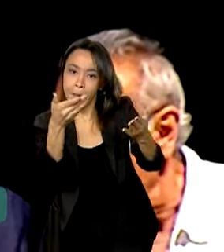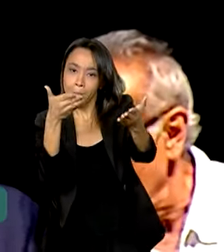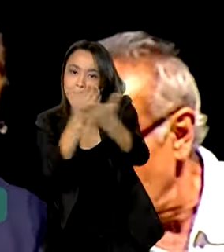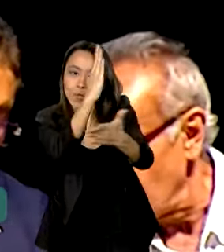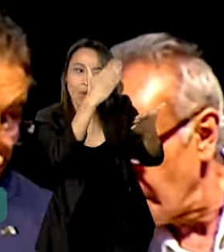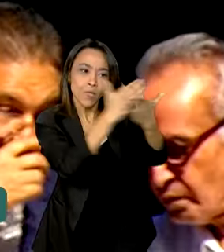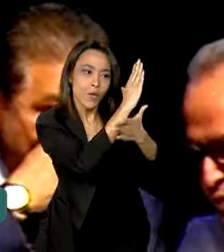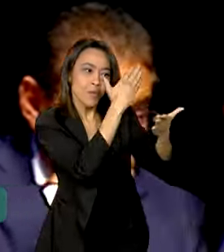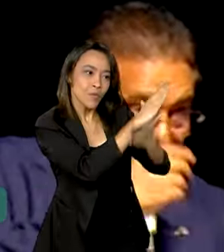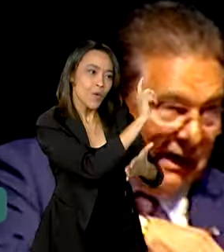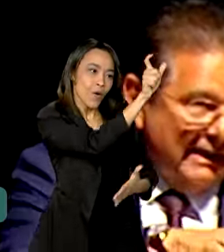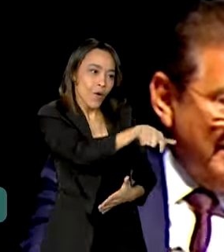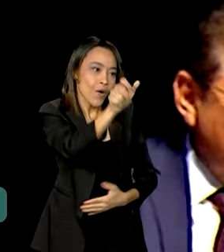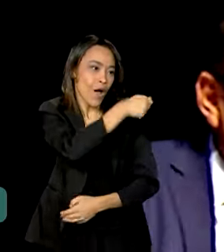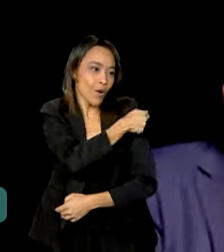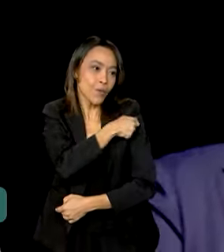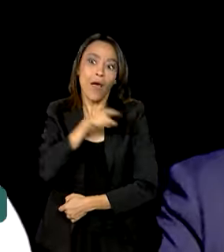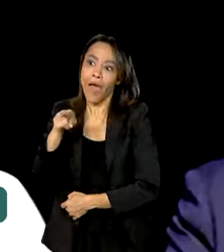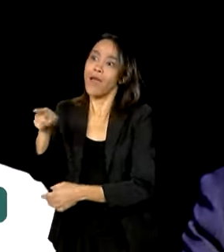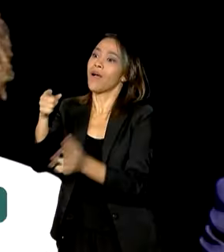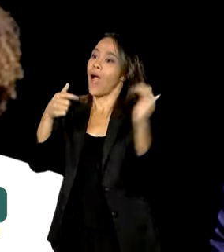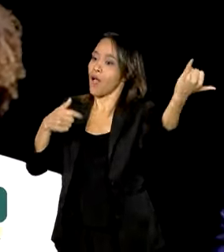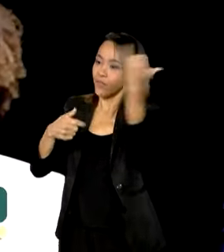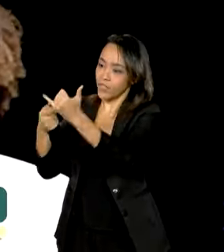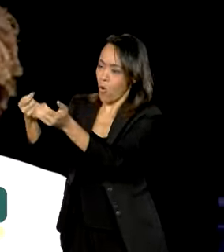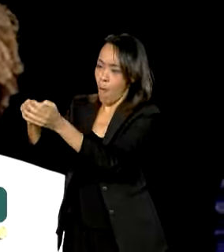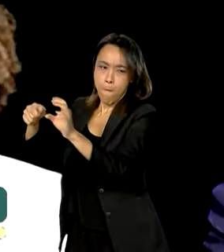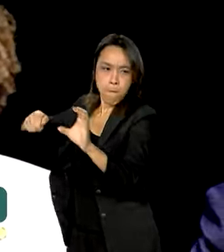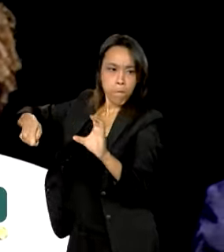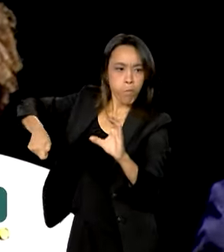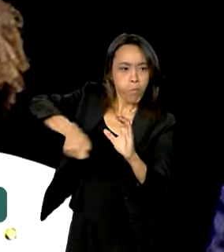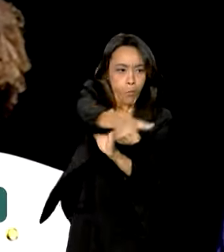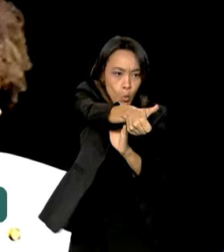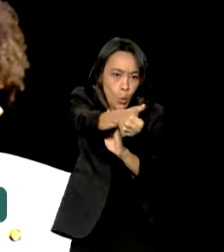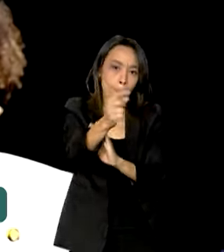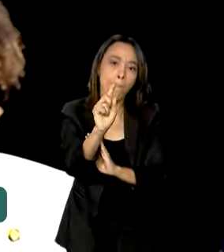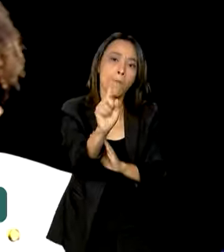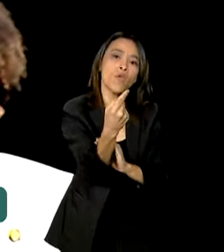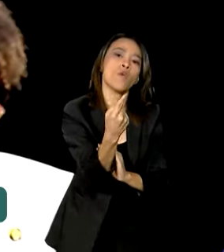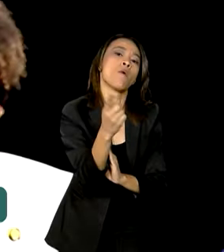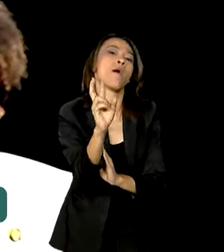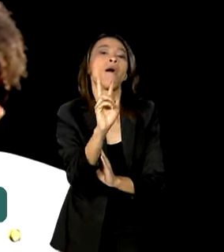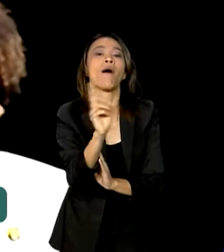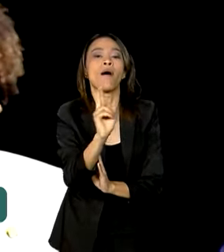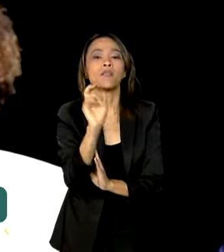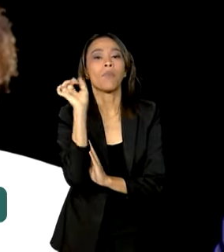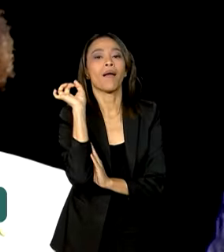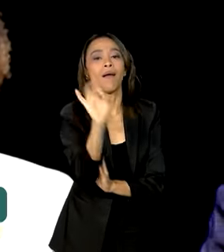ano, nós vamos lá e vamos depositar R$ 1.000 na conta de cada um de vocês,